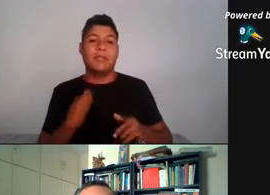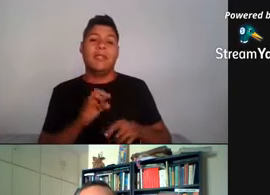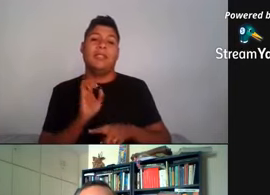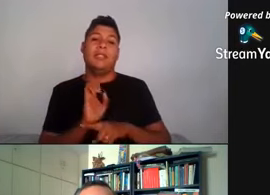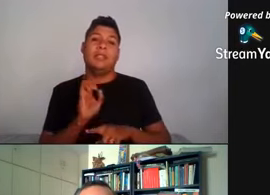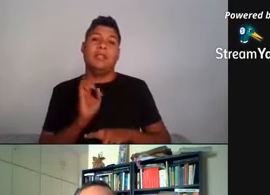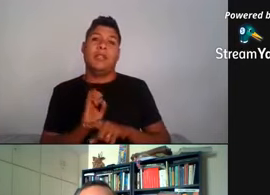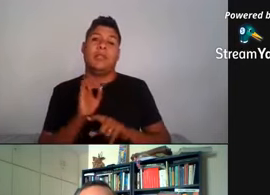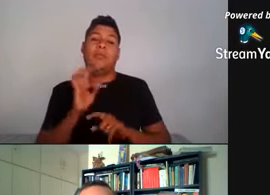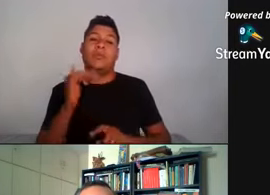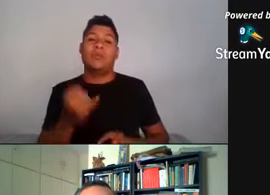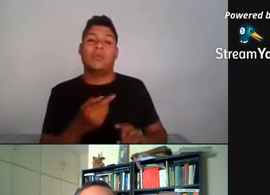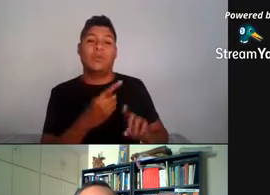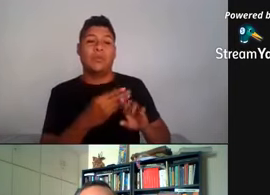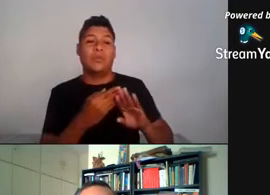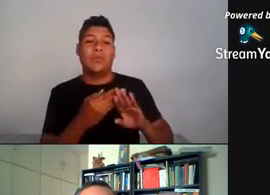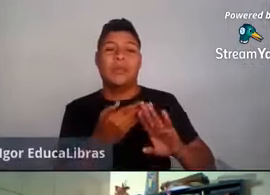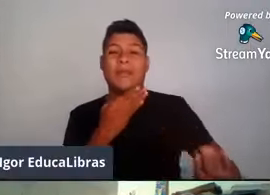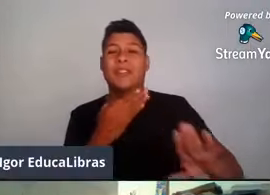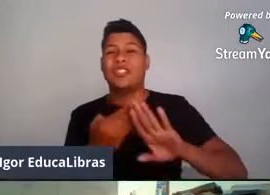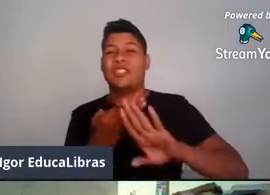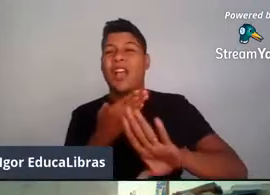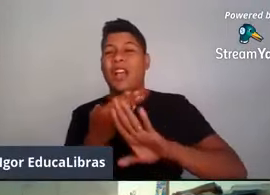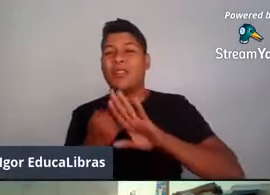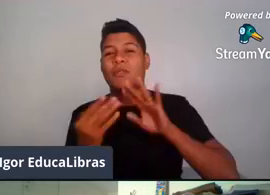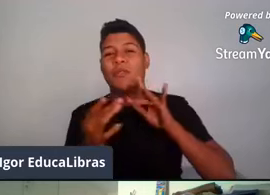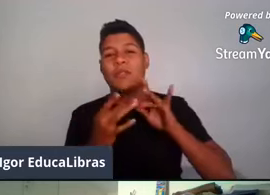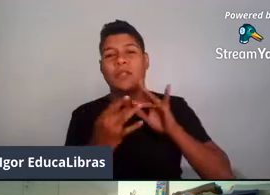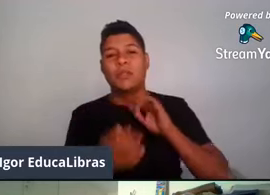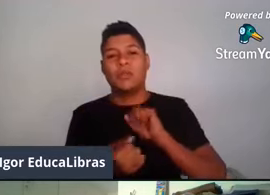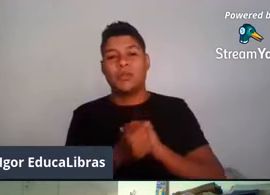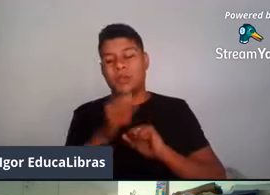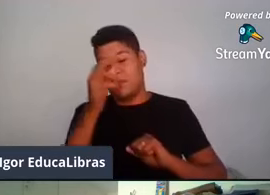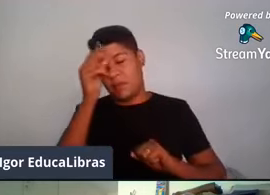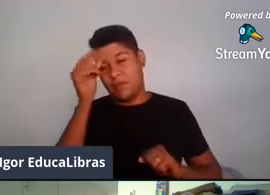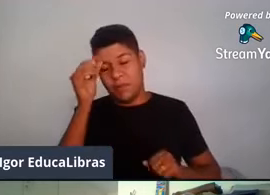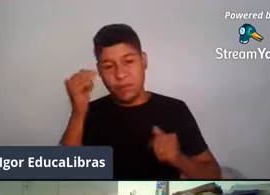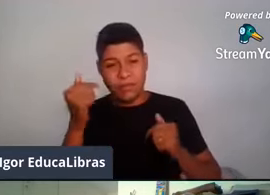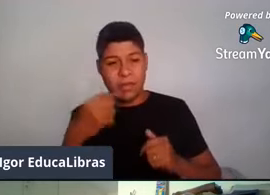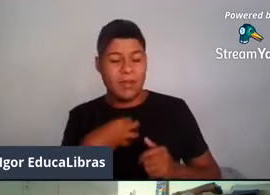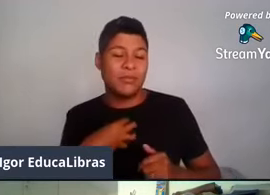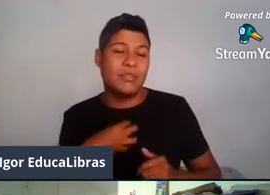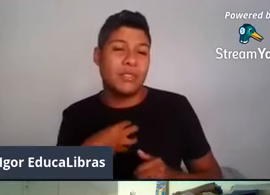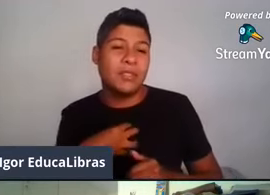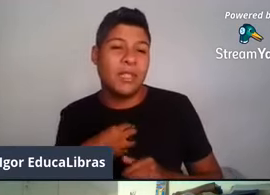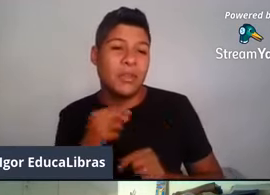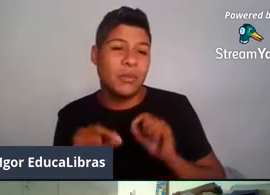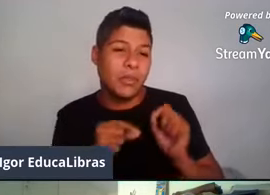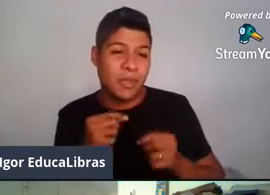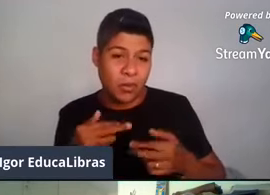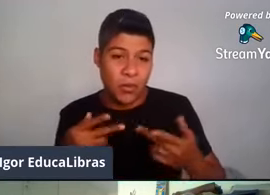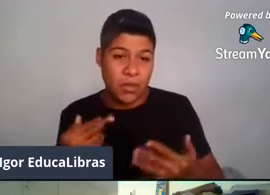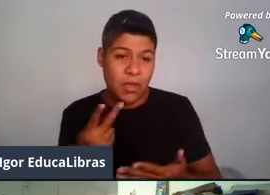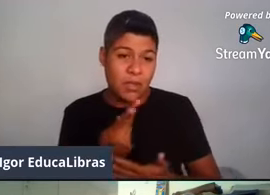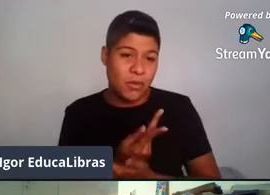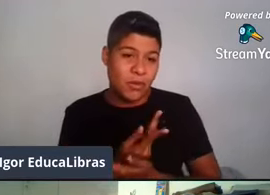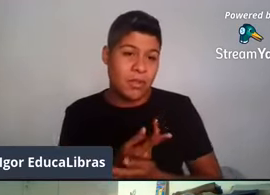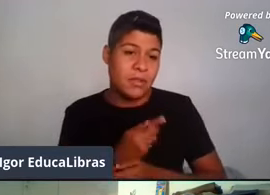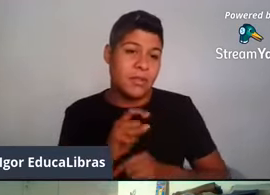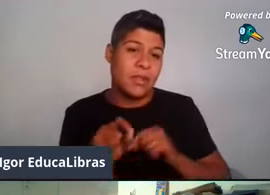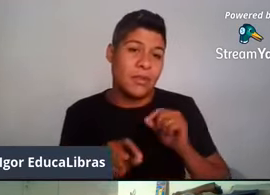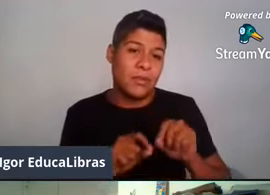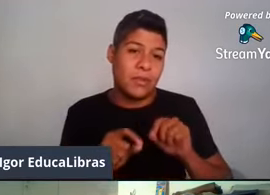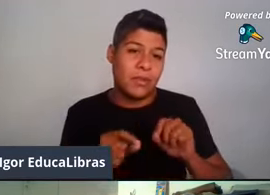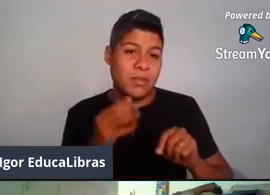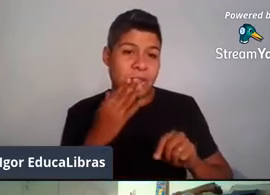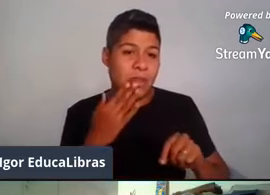fica tudo muito mais distante, o nosso contato é mais com as prefeituras, e a gente não sente na ponta o que está acontecendo. Então, né, uma